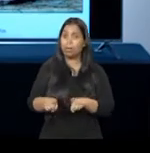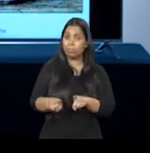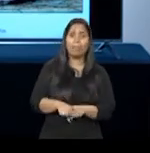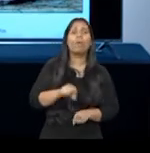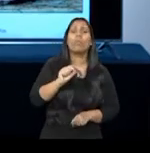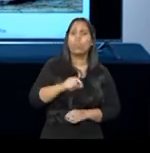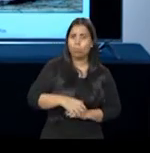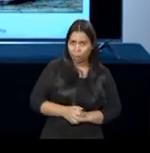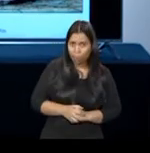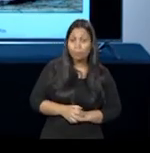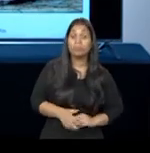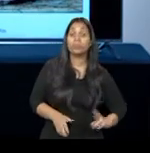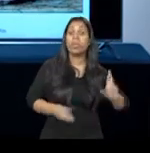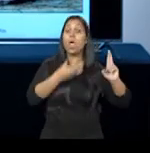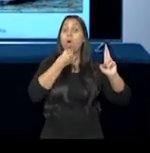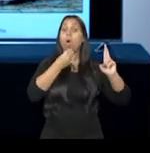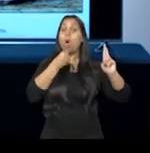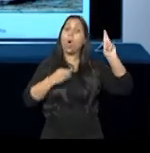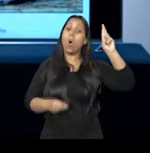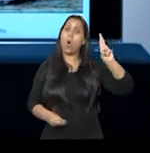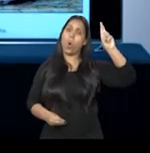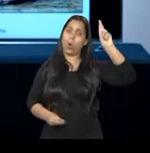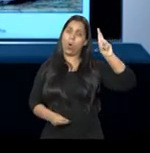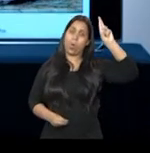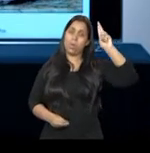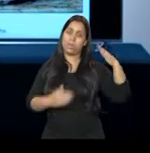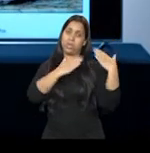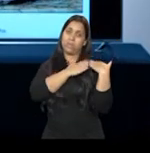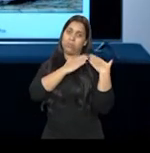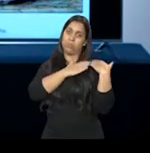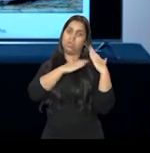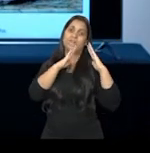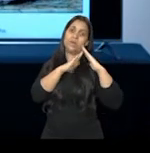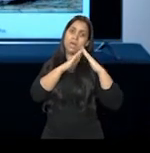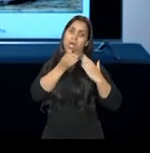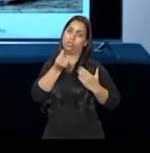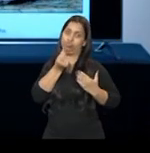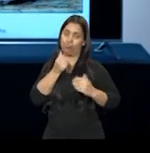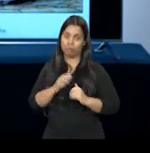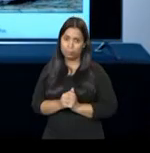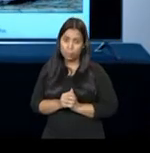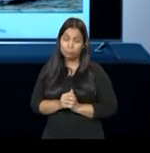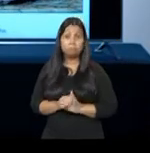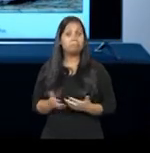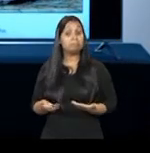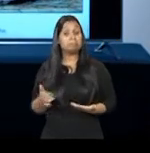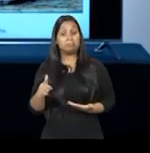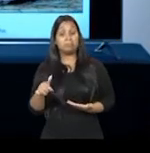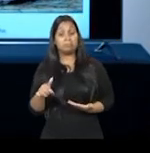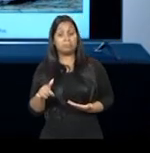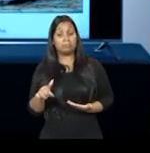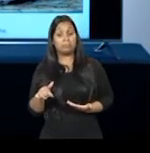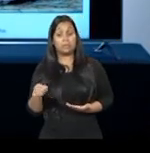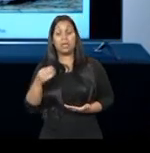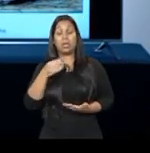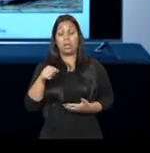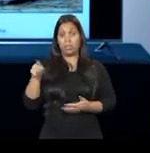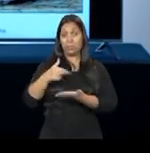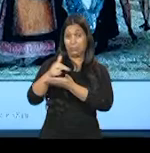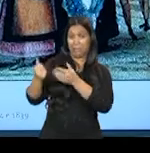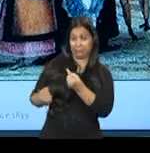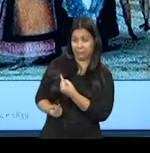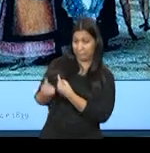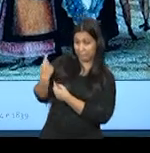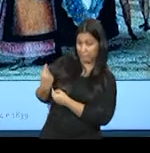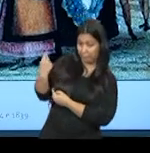patriarcal. O que isso quer dizer? O homem que tomava as decisões da casa e das finanças, pessoal. Aqui, não à toa, essa obra